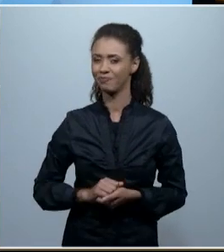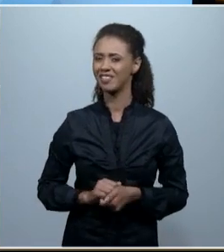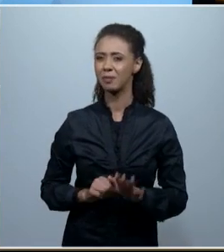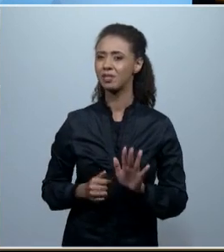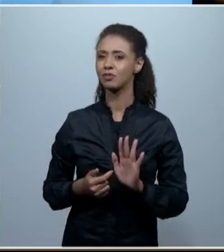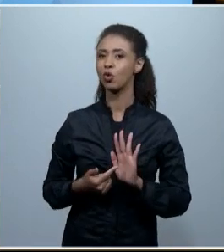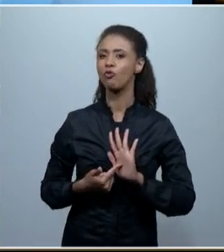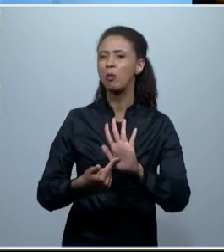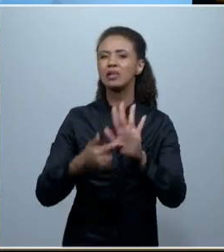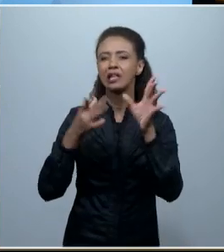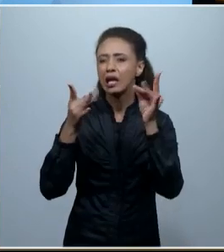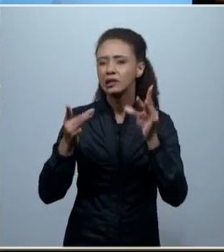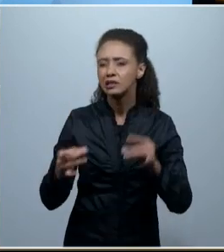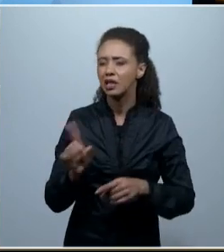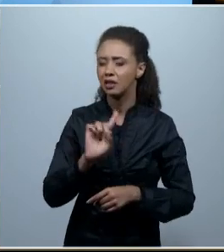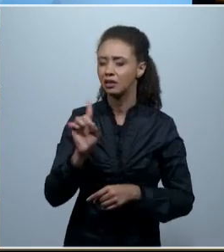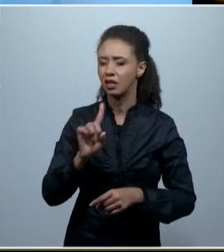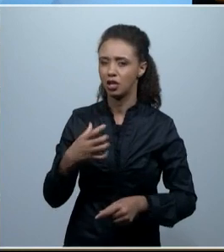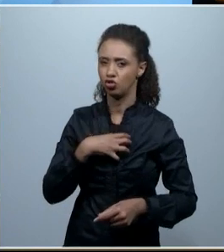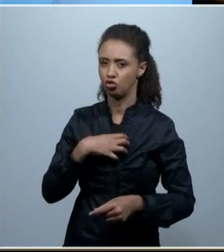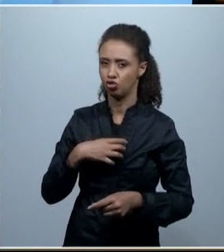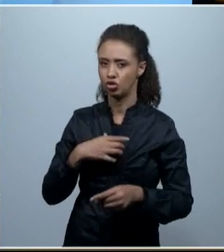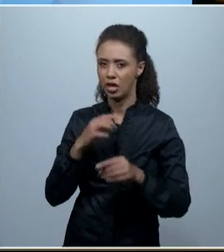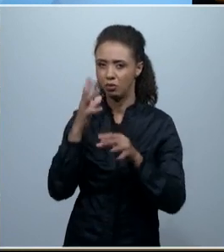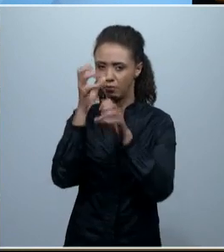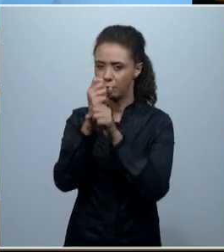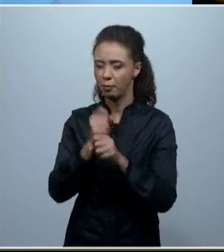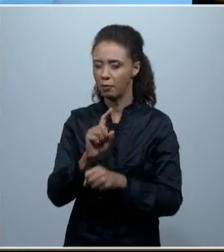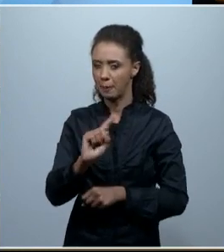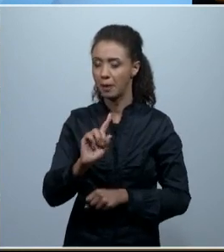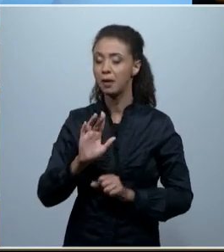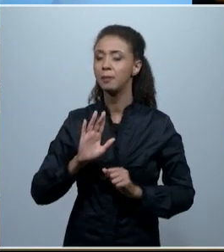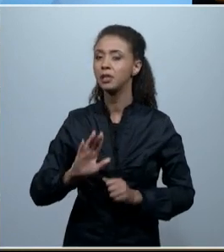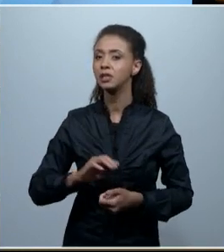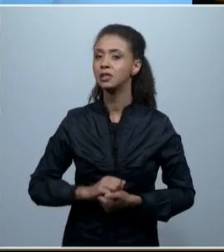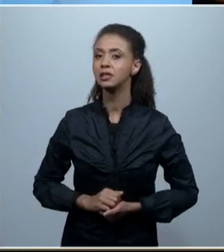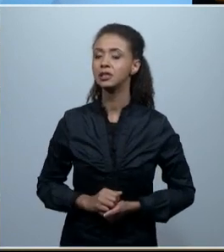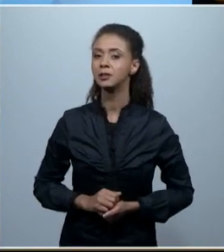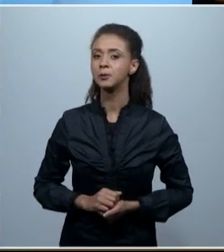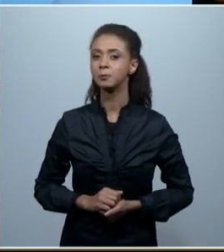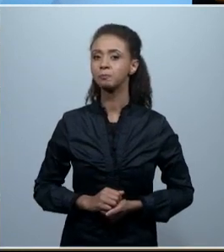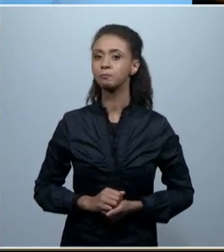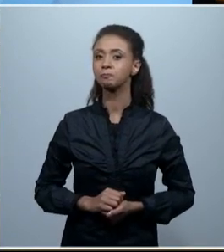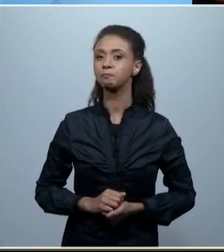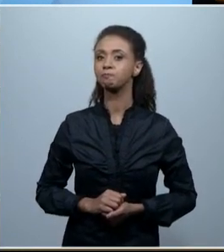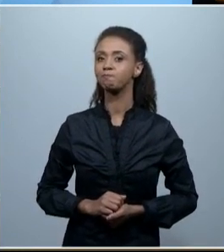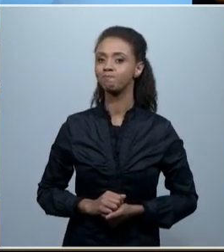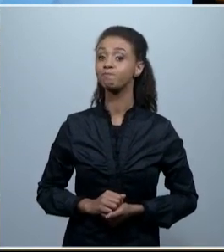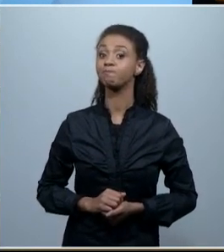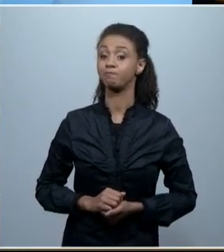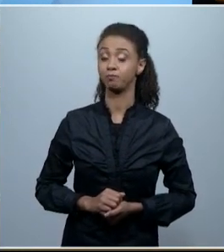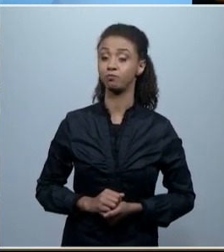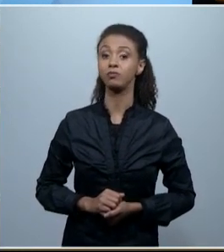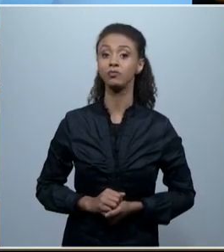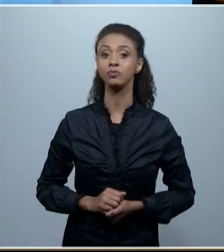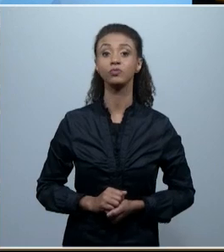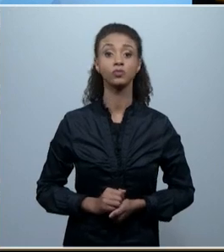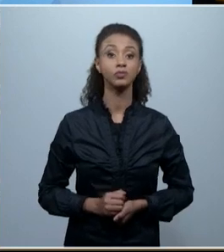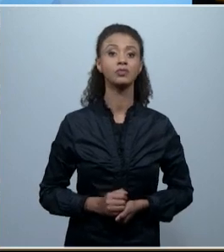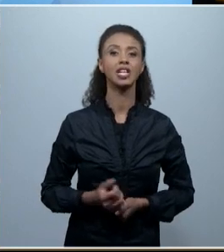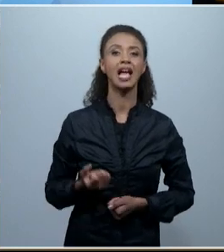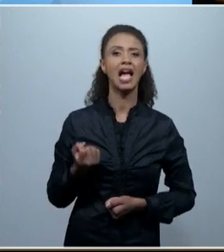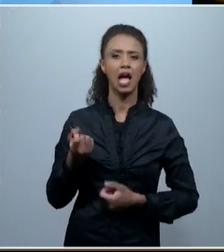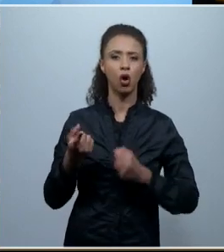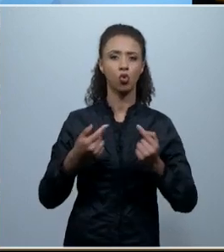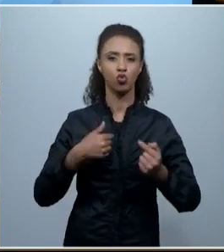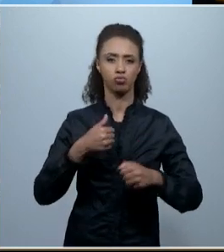não vou apresentar com detalhes essa solução a mais do de todos os que eu separei na